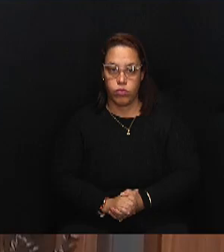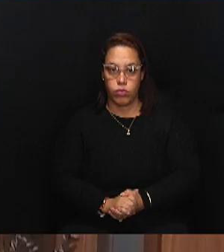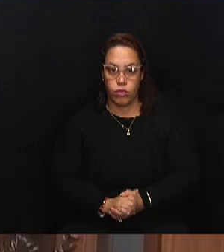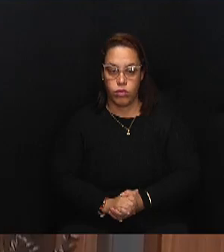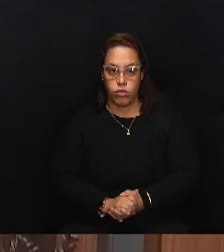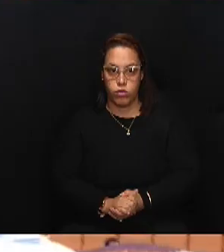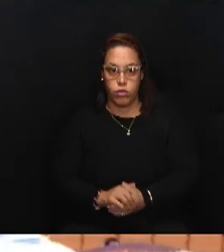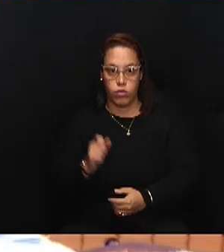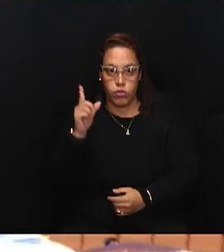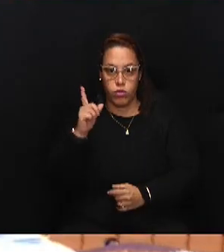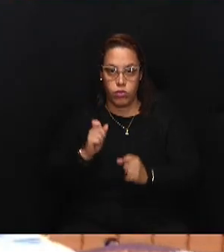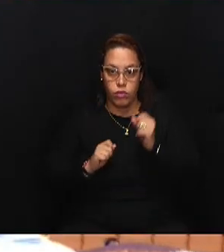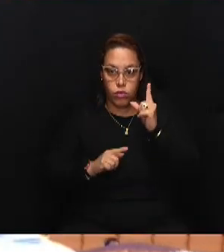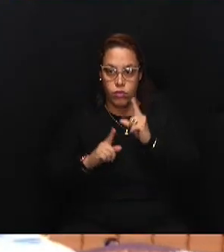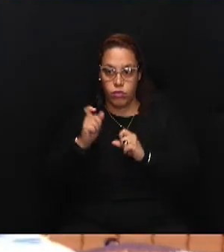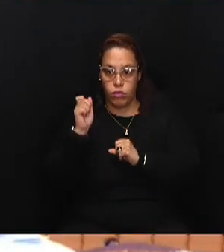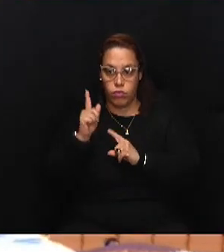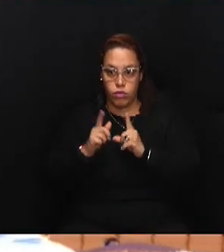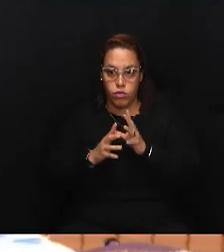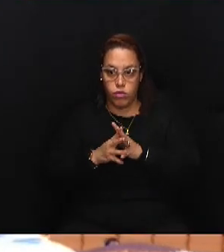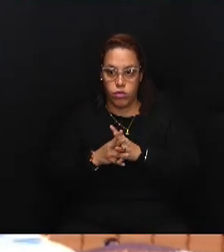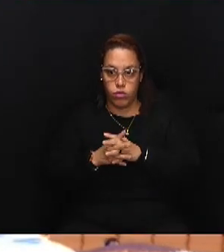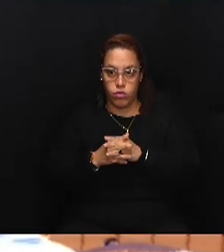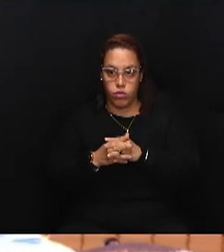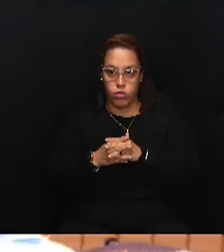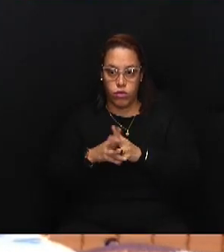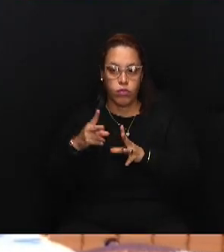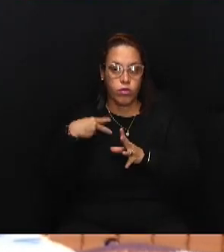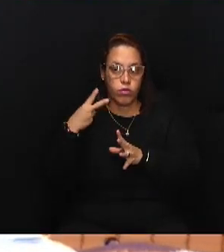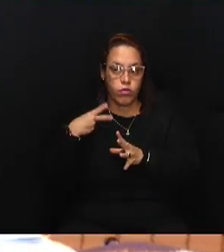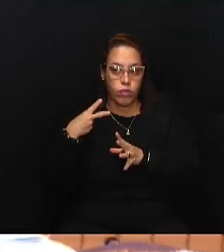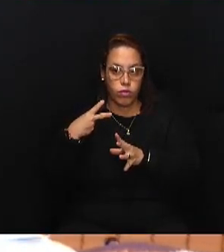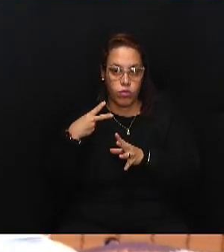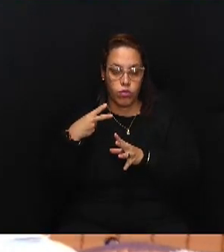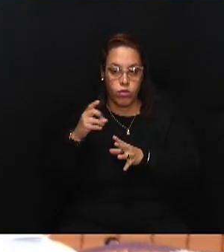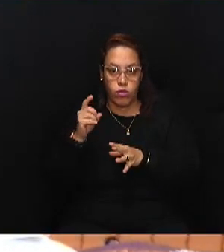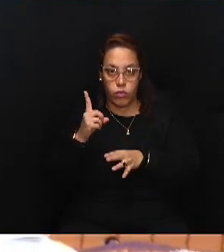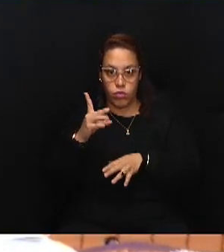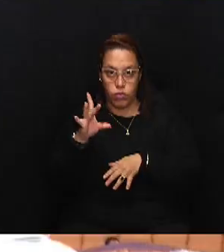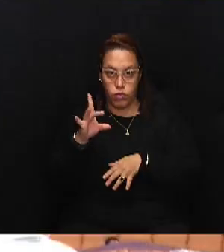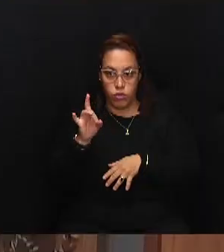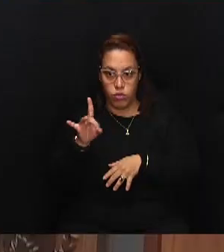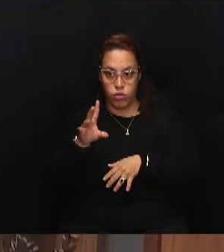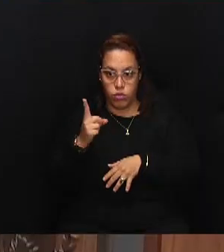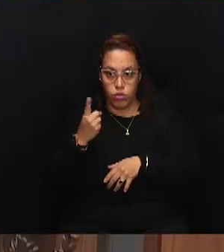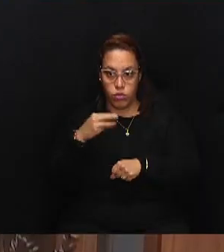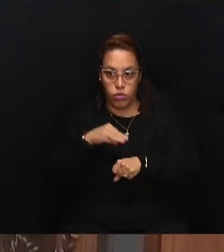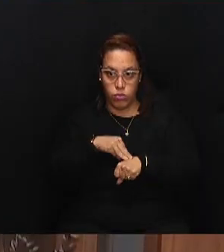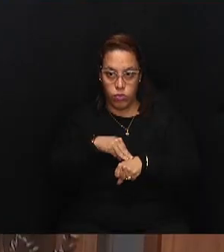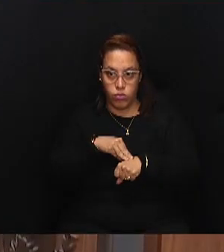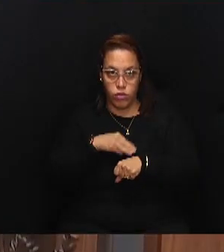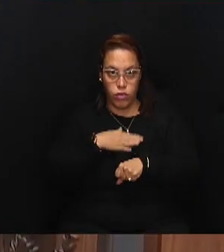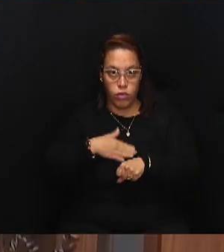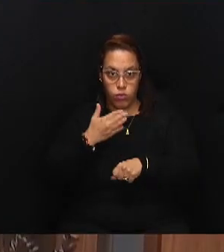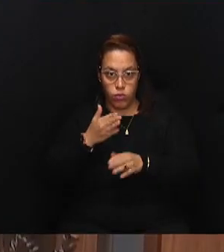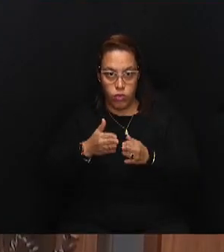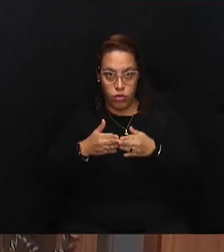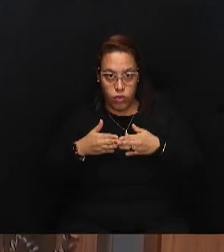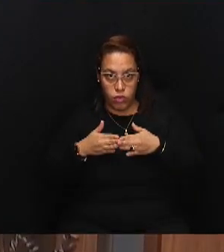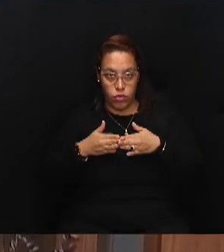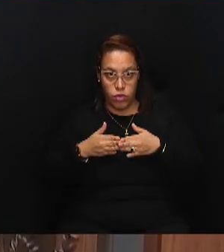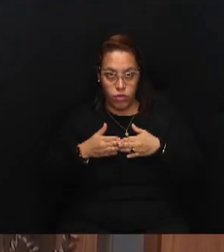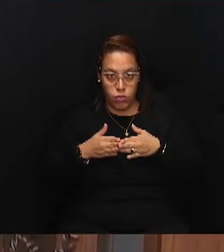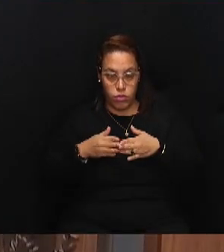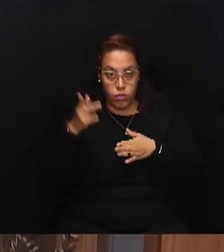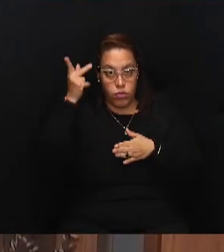Tem mais alguma pergunta, vereador, me concede só um minuto, por gentileza. Eu gostaria de pedir licença à mesa, que eu tenho que ir para